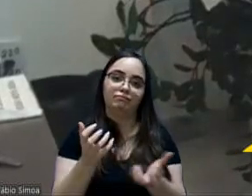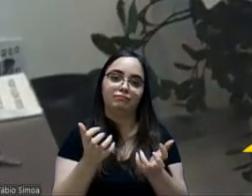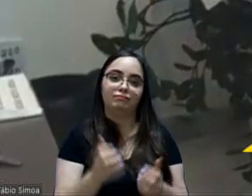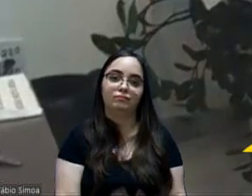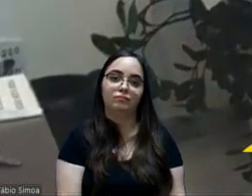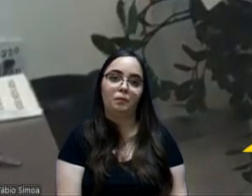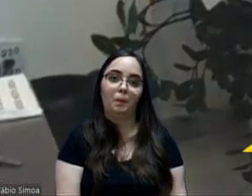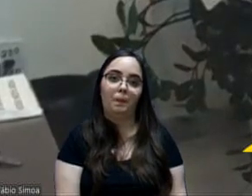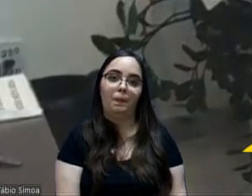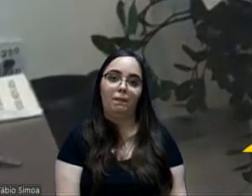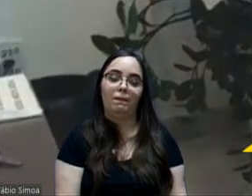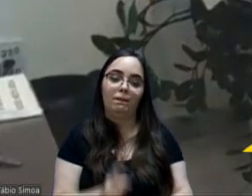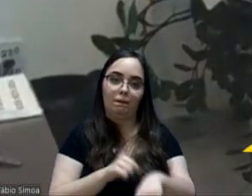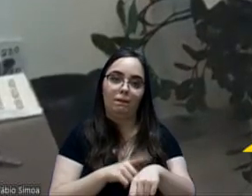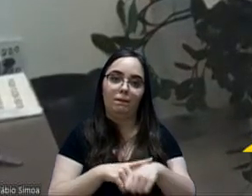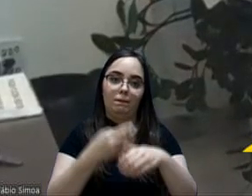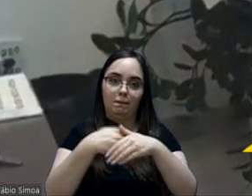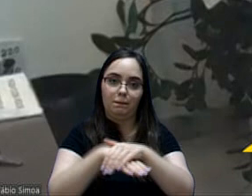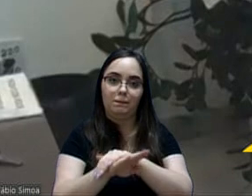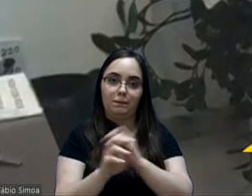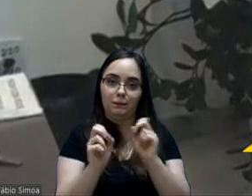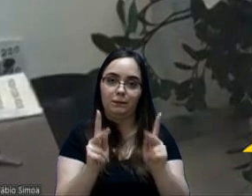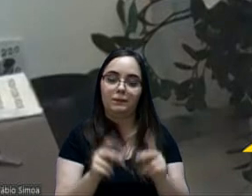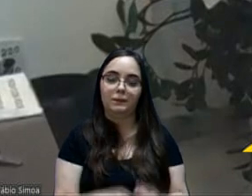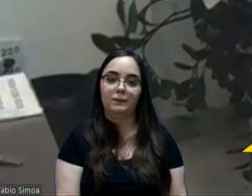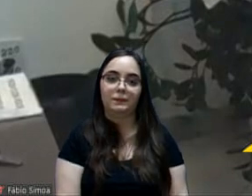Presidente, reserva. Deixa eu reservar minha parte.